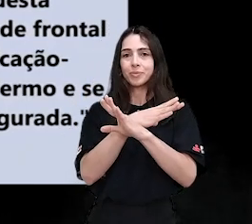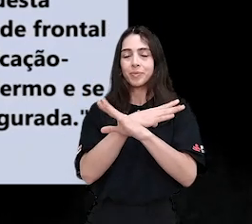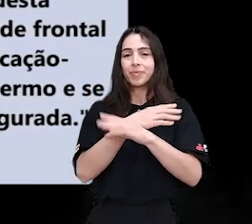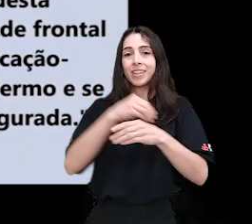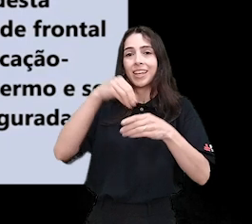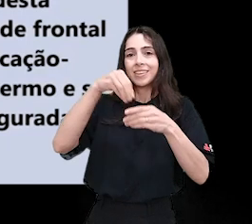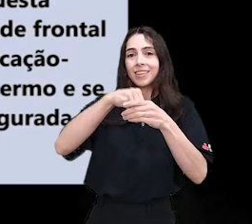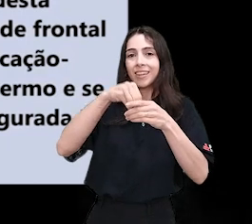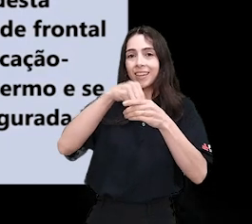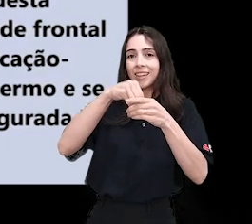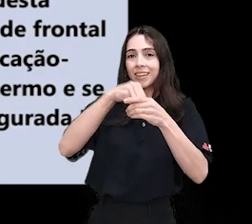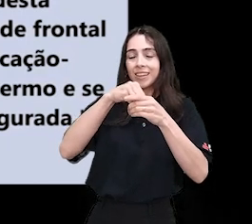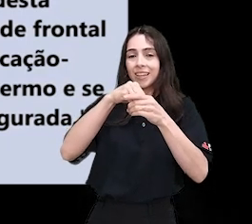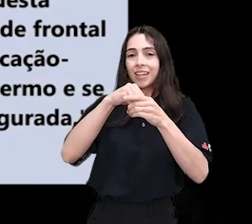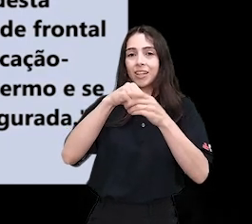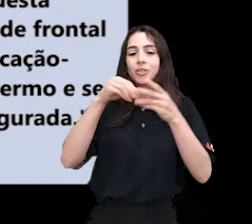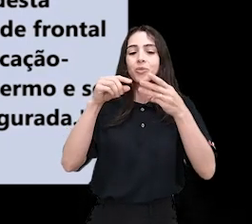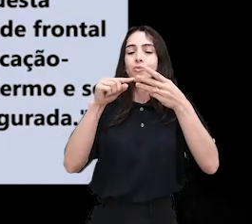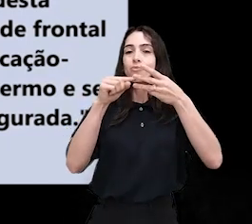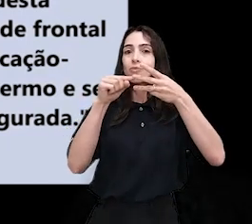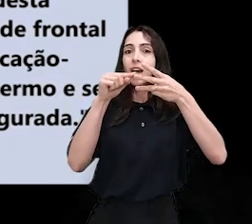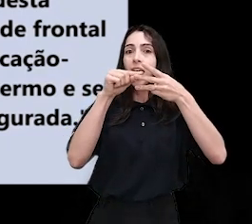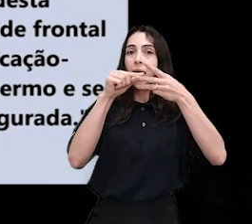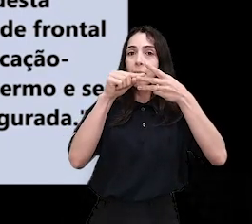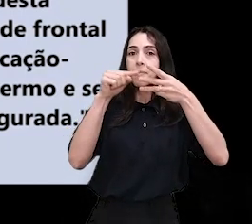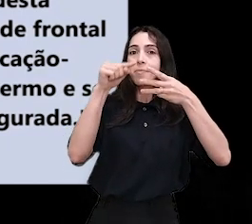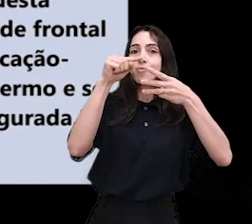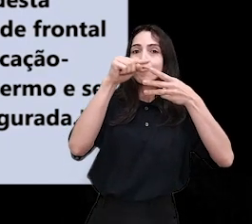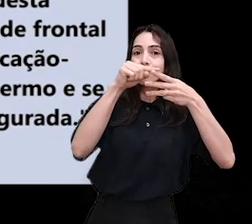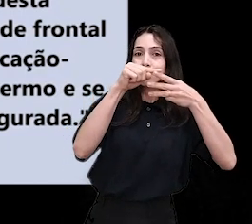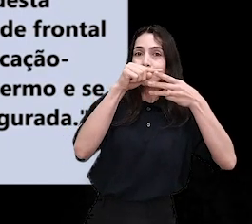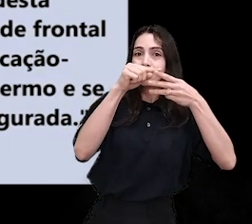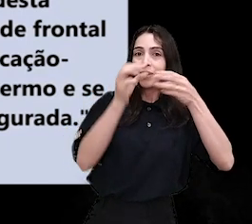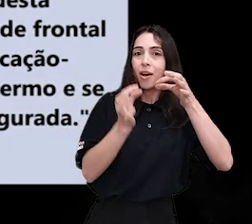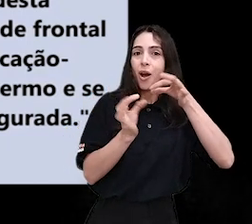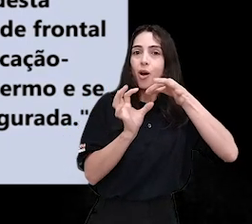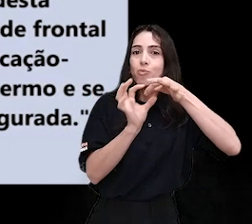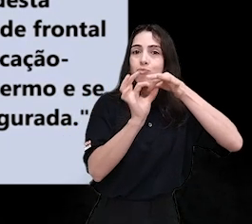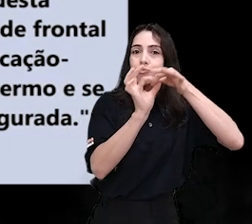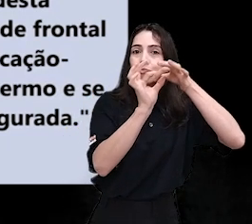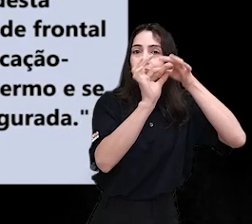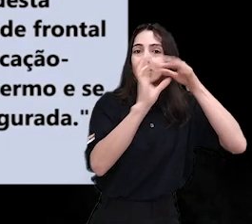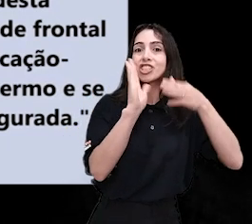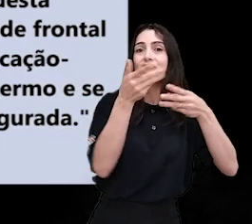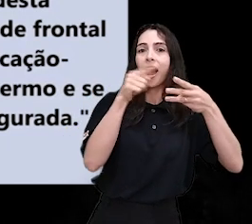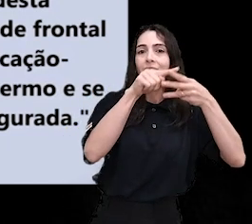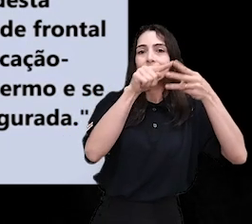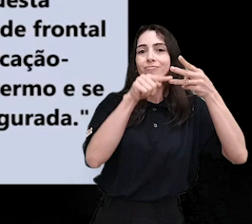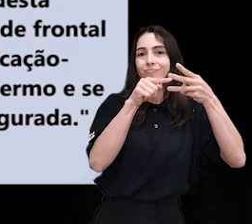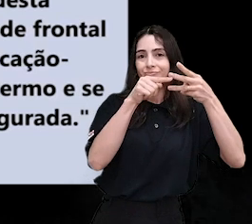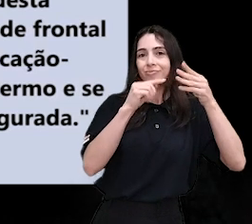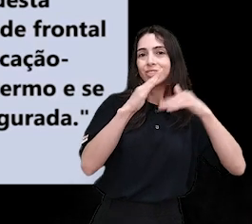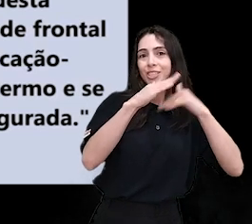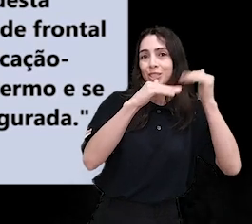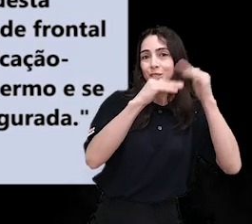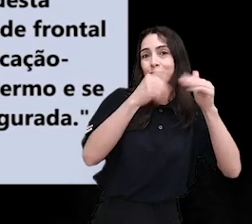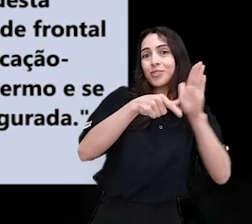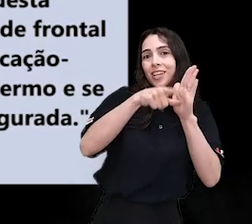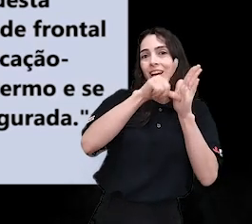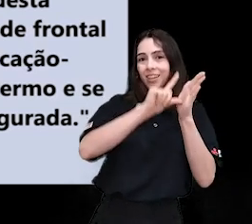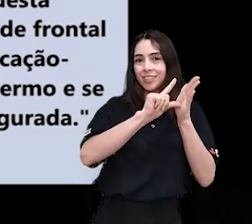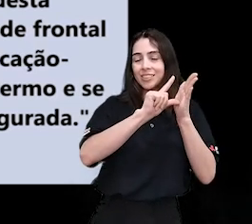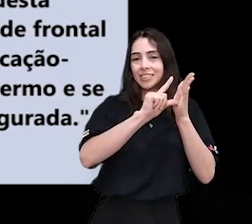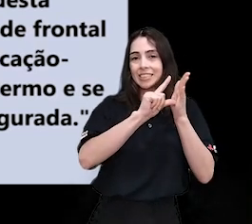neurológicos. Ela integra, por inerência, a segunda e a primeira unidades, mais precocemente